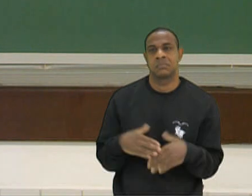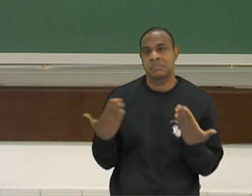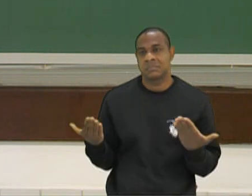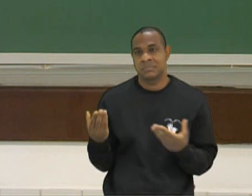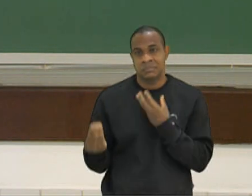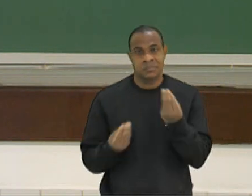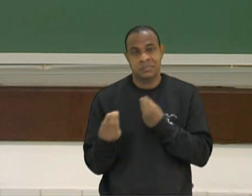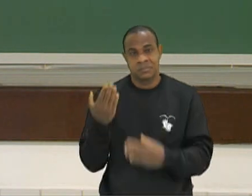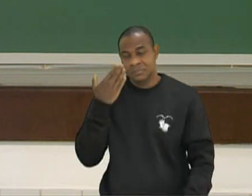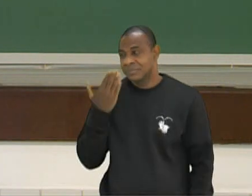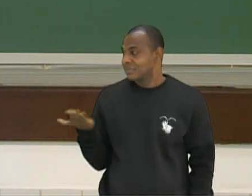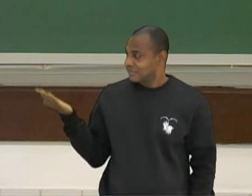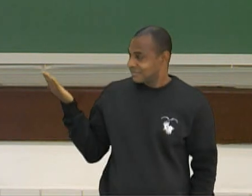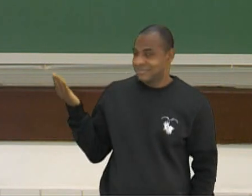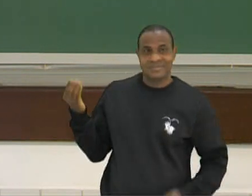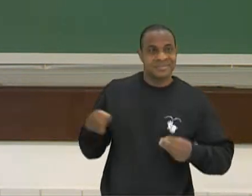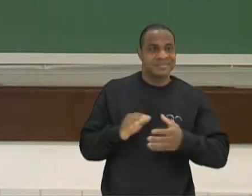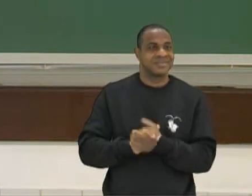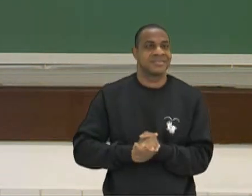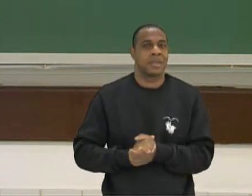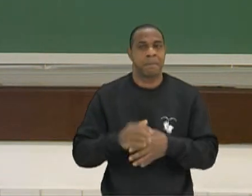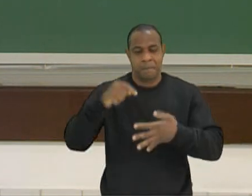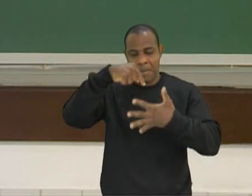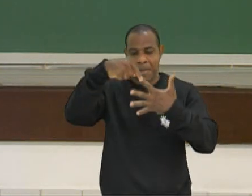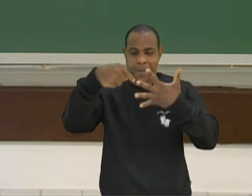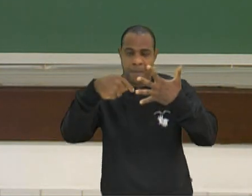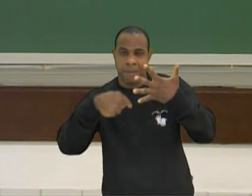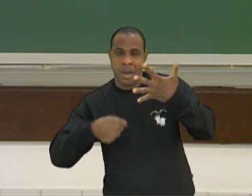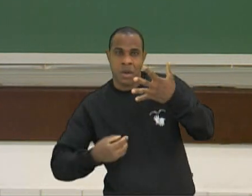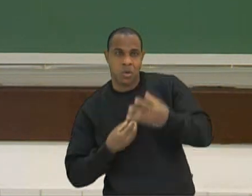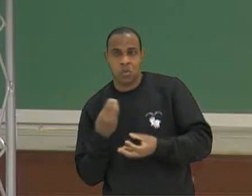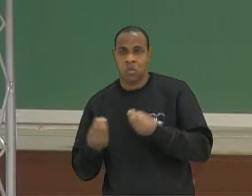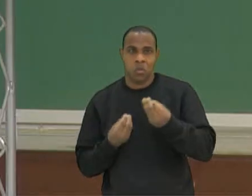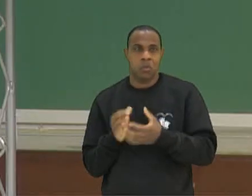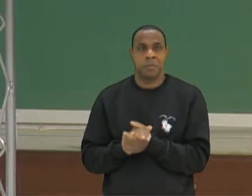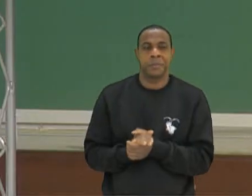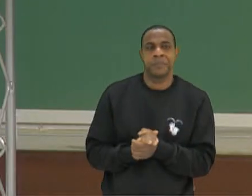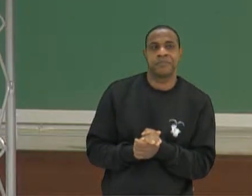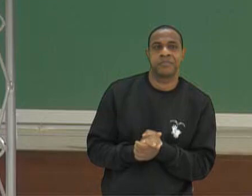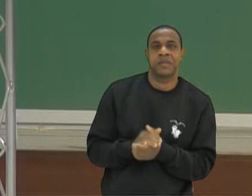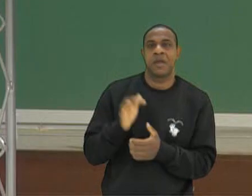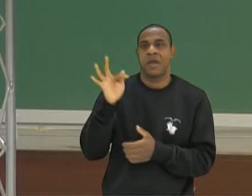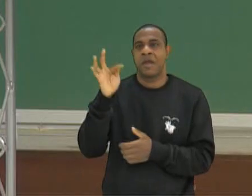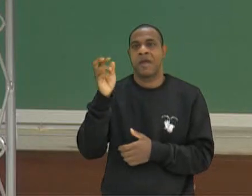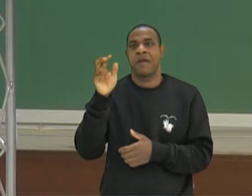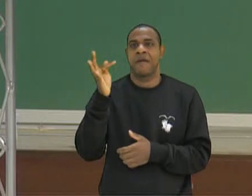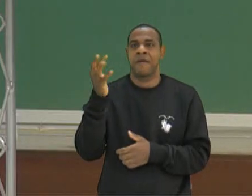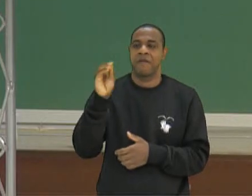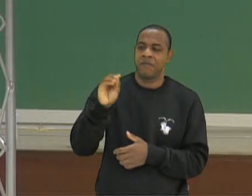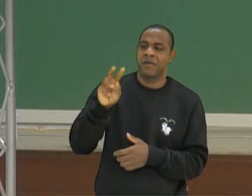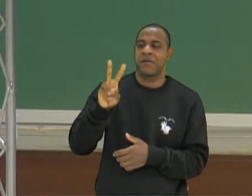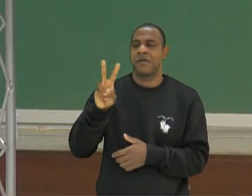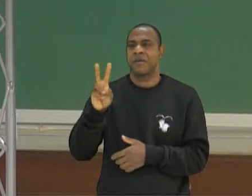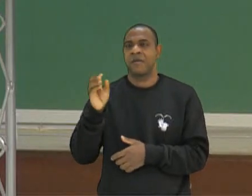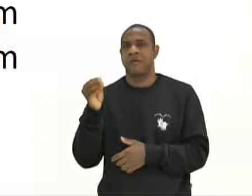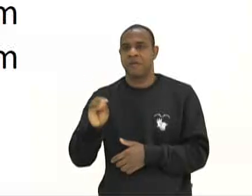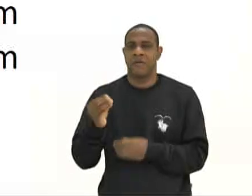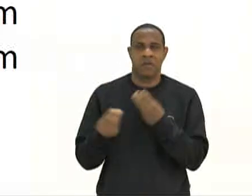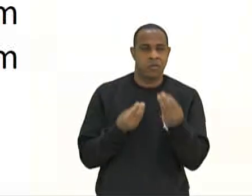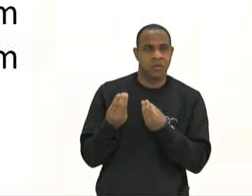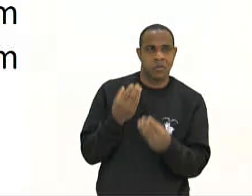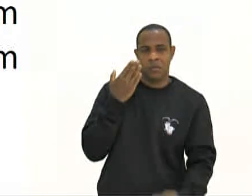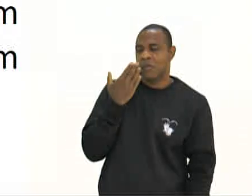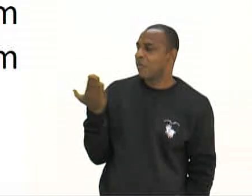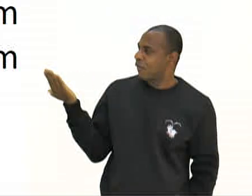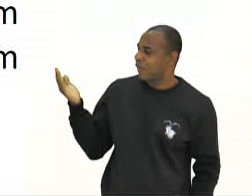Vamos lá então, prezado estudante, acompanhando nossas alternativas. Então ele quer que a gente identifique como verdadeiro ou falso. Olha a primeira. O sinal digital